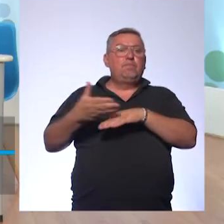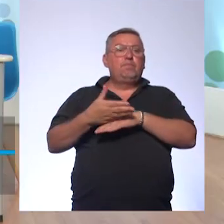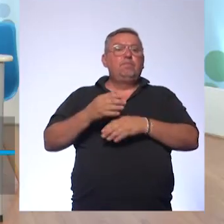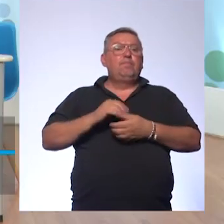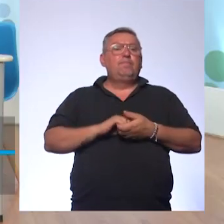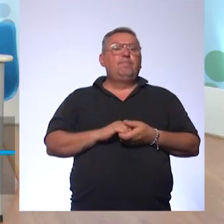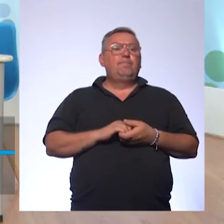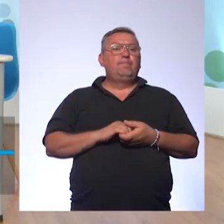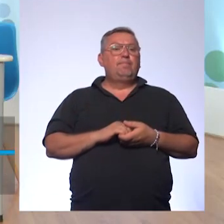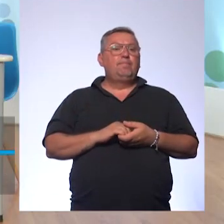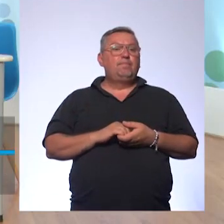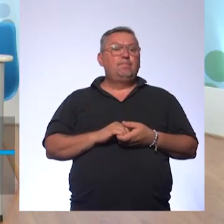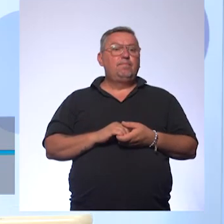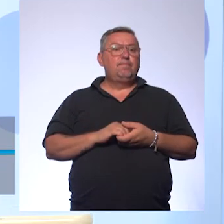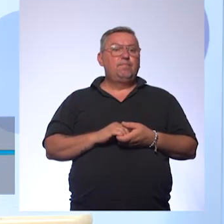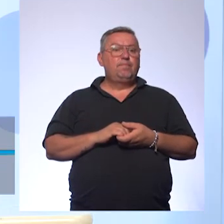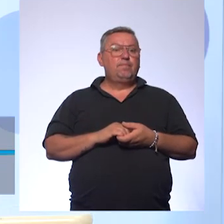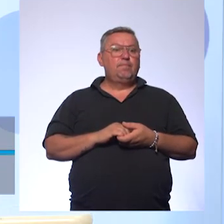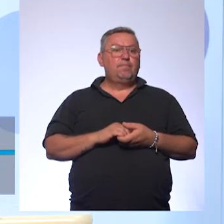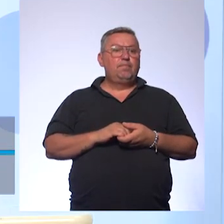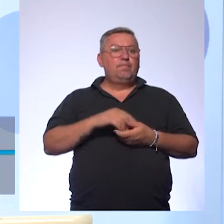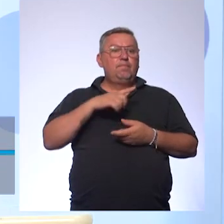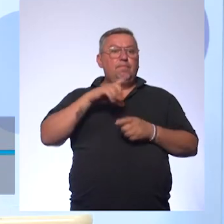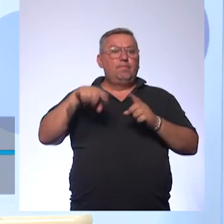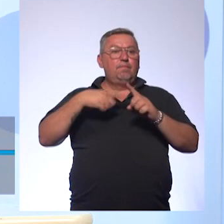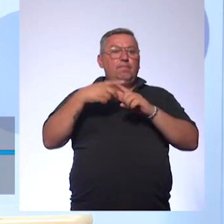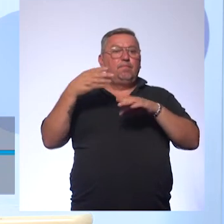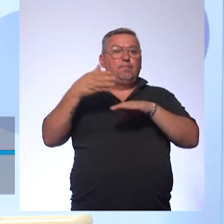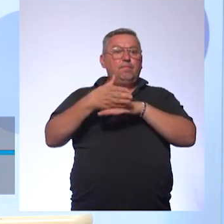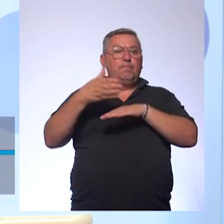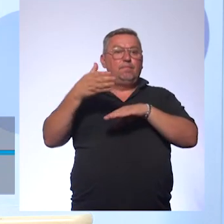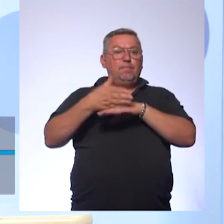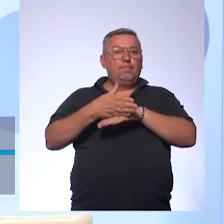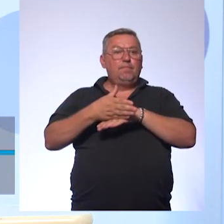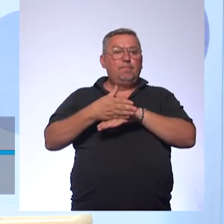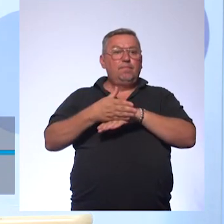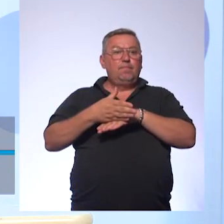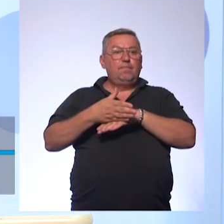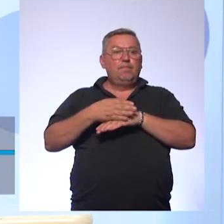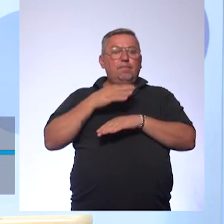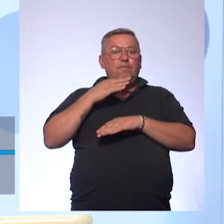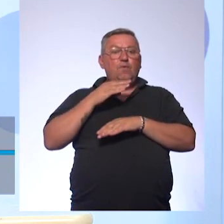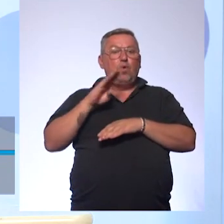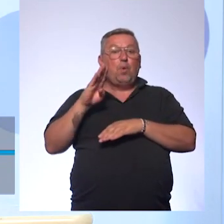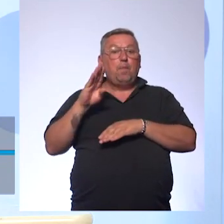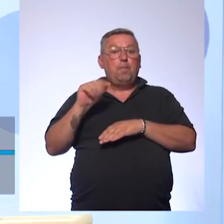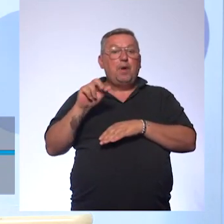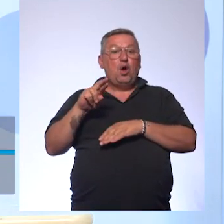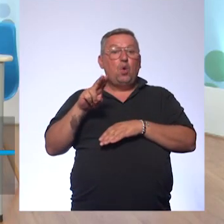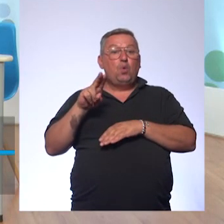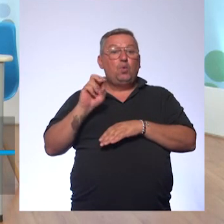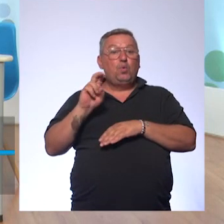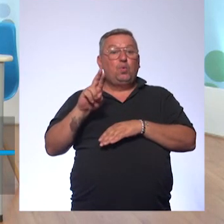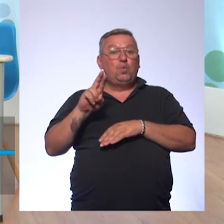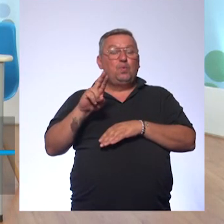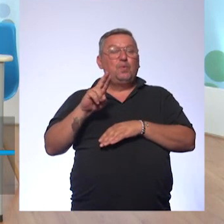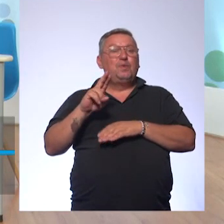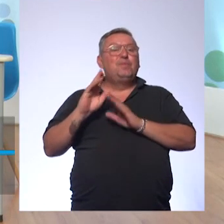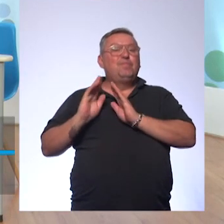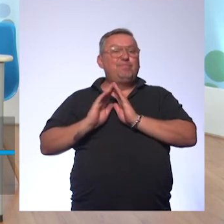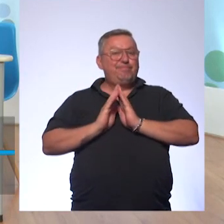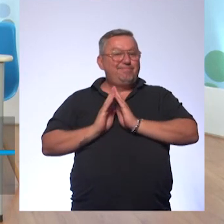Nossa, Ibaté. Ó, eu não conheço. Você conhece Ibaté? Não conheço, não. A verdade, são muitos os fatores que influenciam o